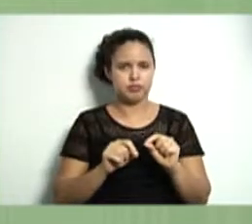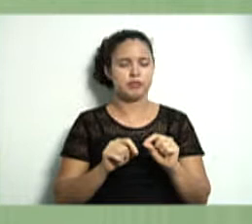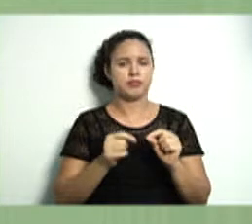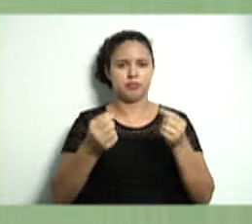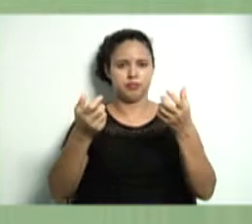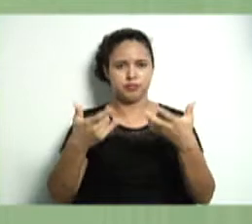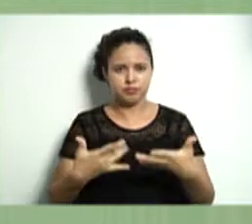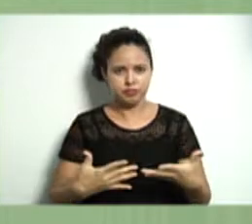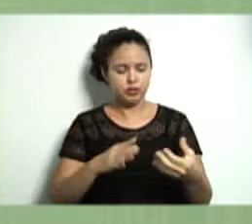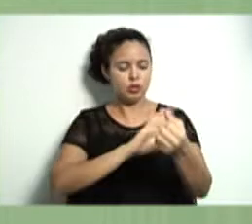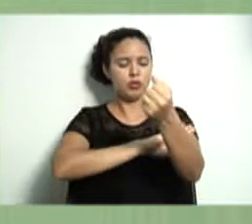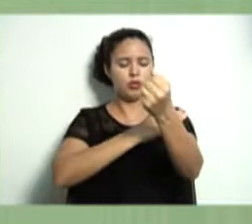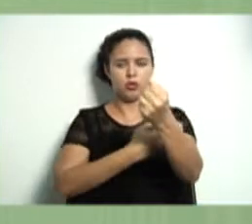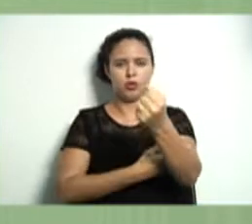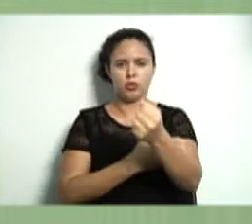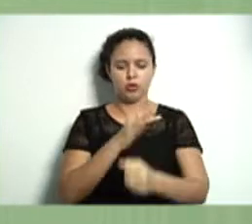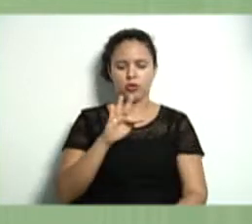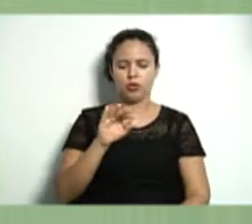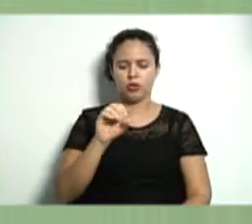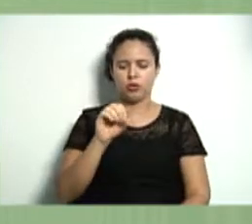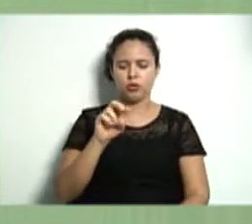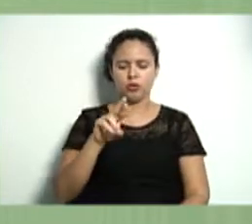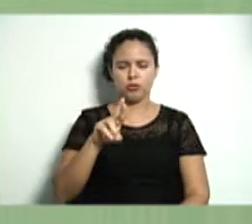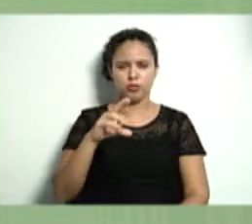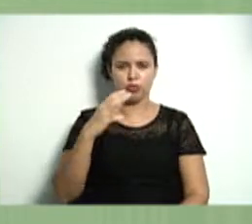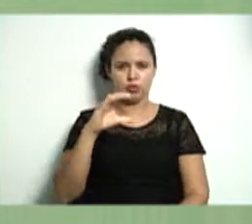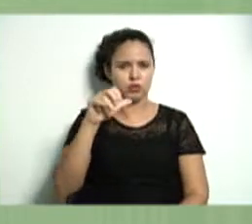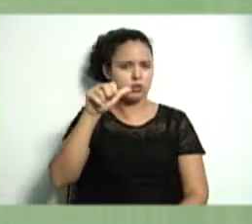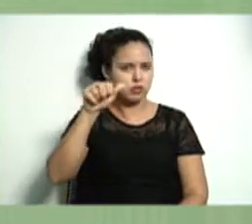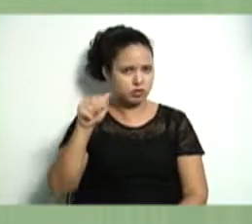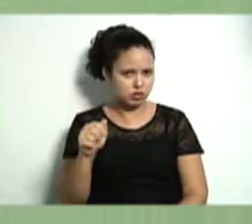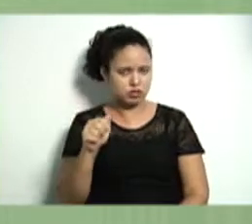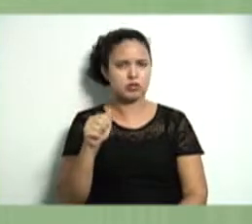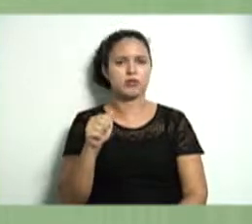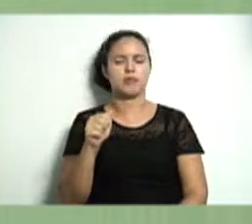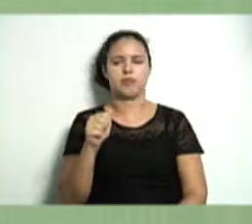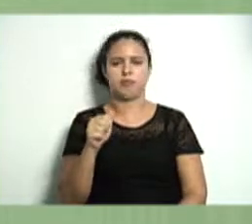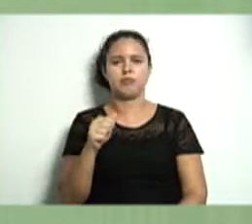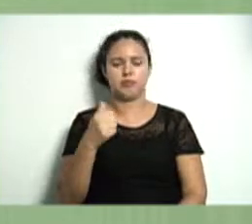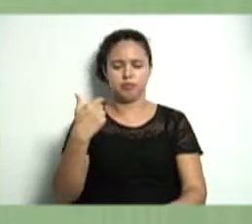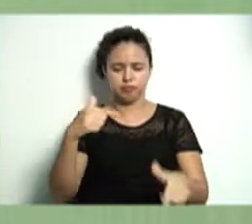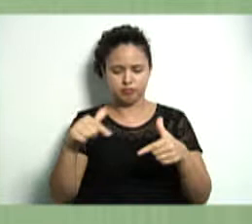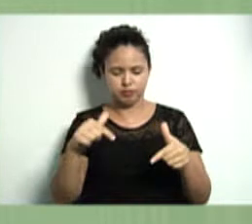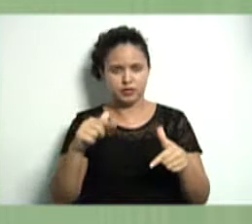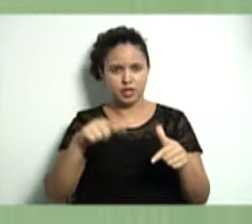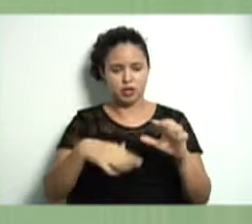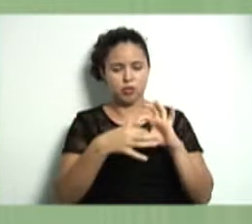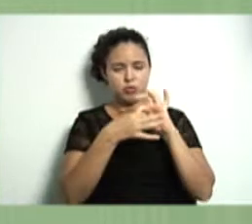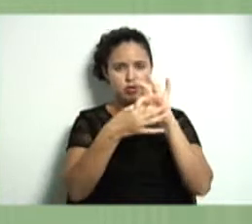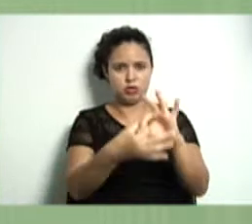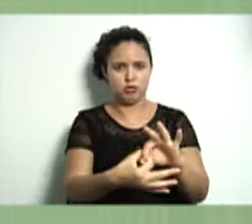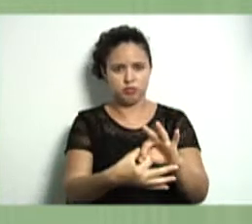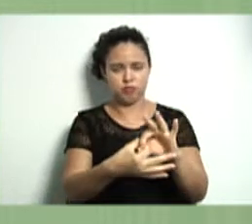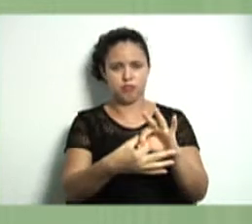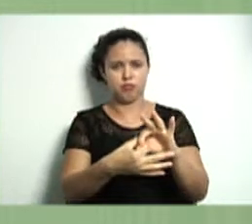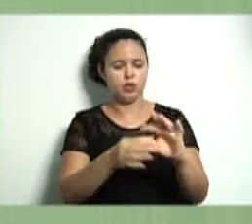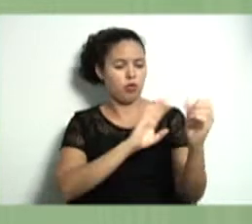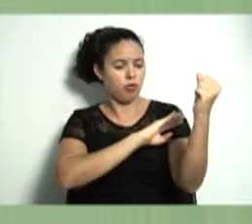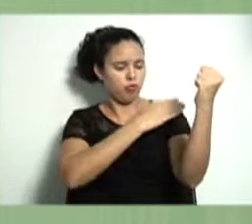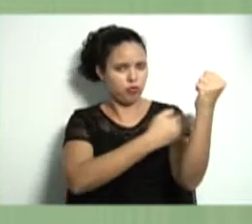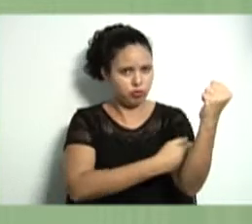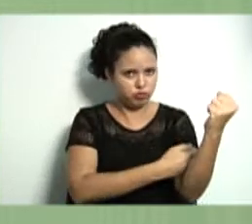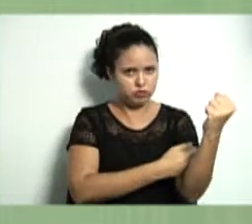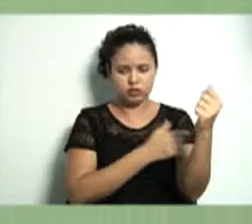de forças produtivas. É a união entre a força de trabalho e os meios de produção dá origem